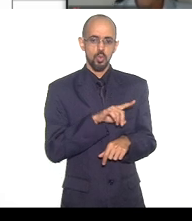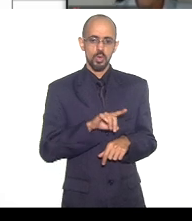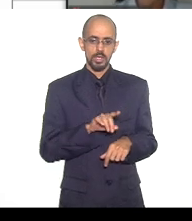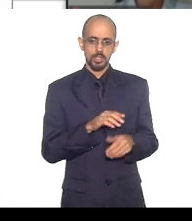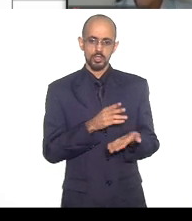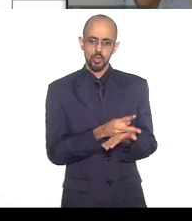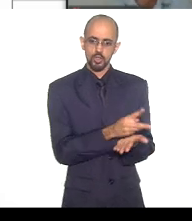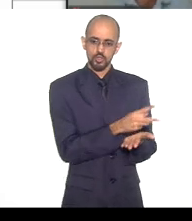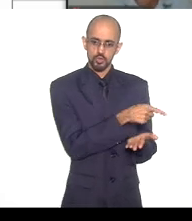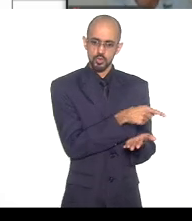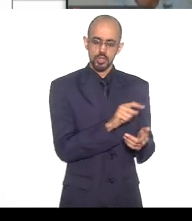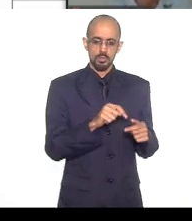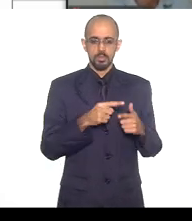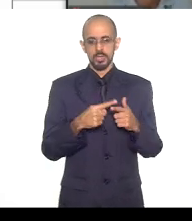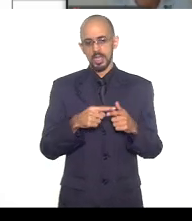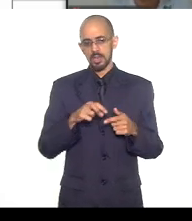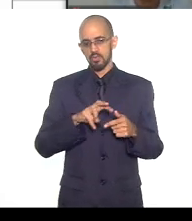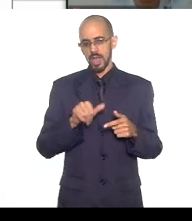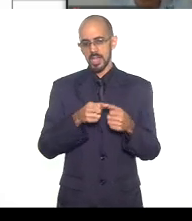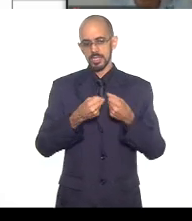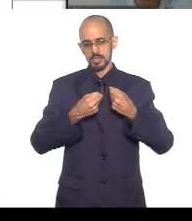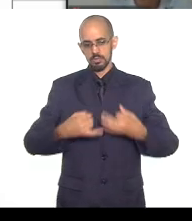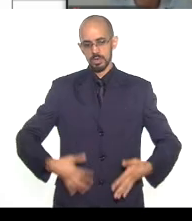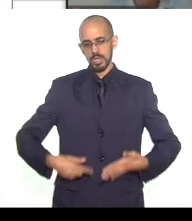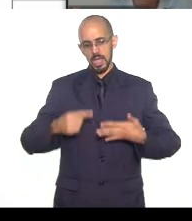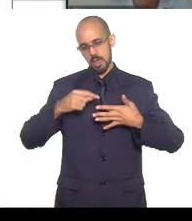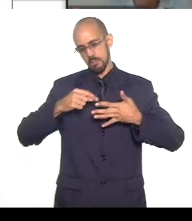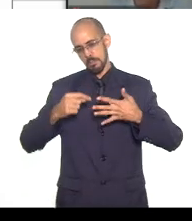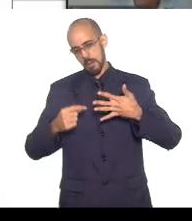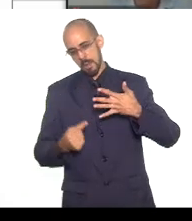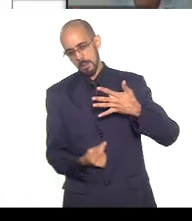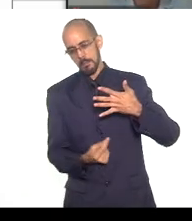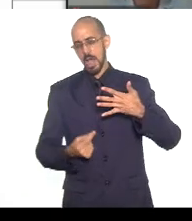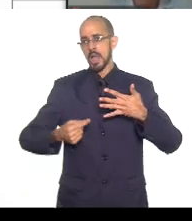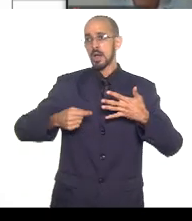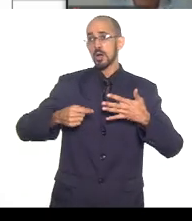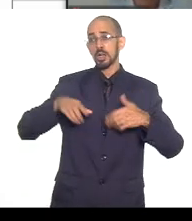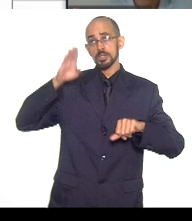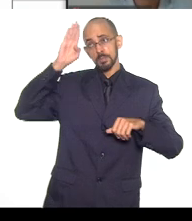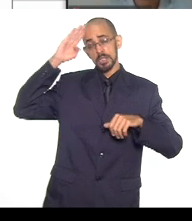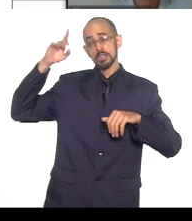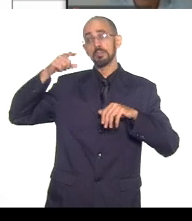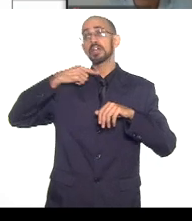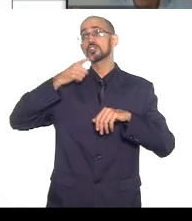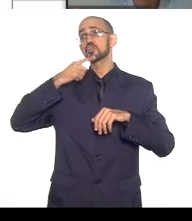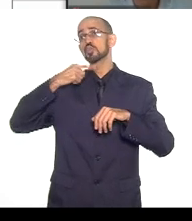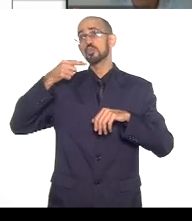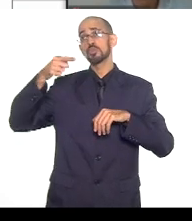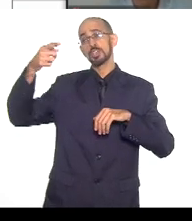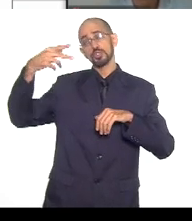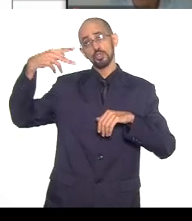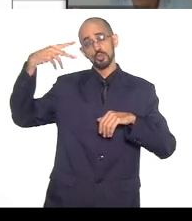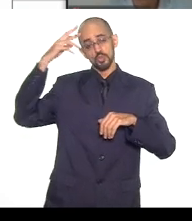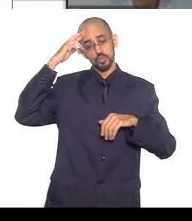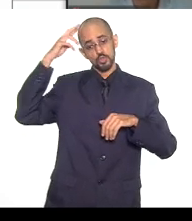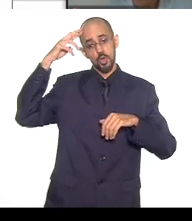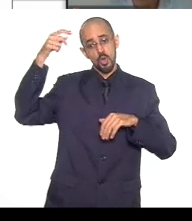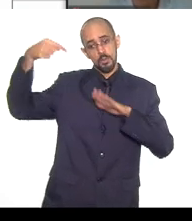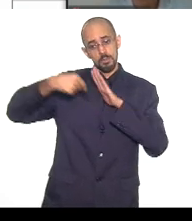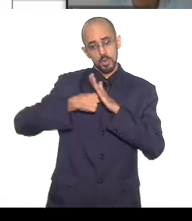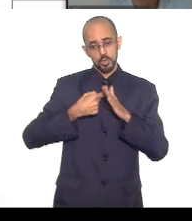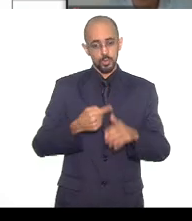nossas operações, os ativos, e cobrir todos os pontos que o senhor levantou no início da sua fala, né? Doutor Flávio,